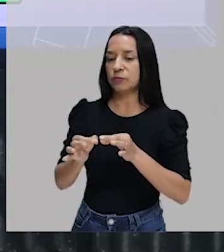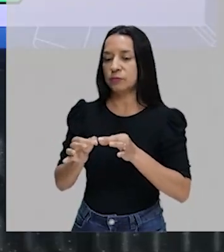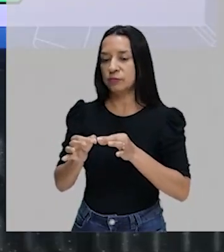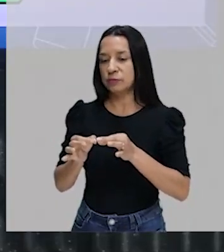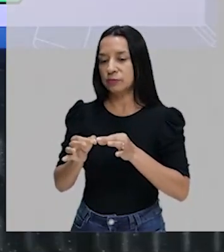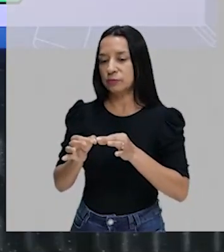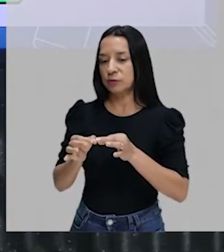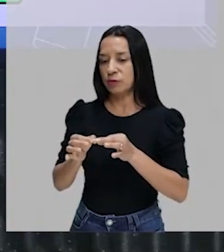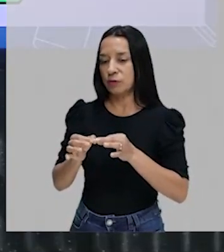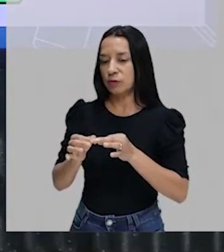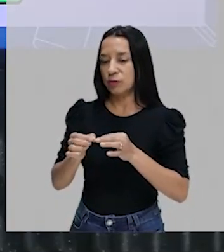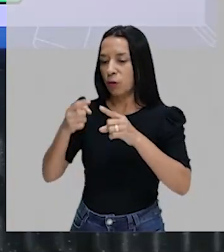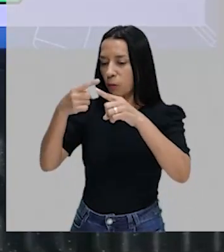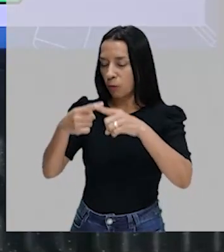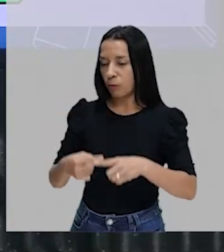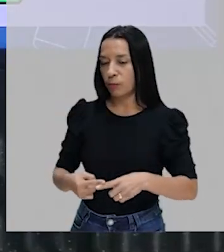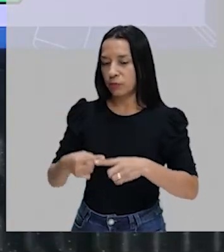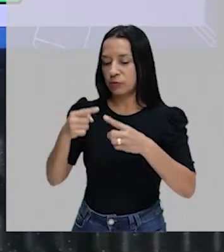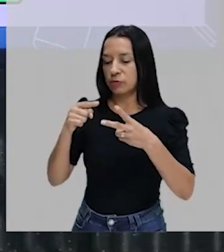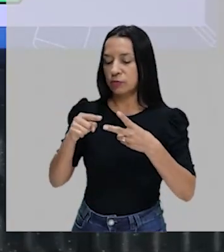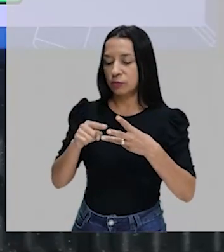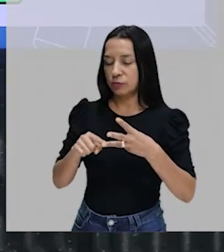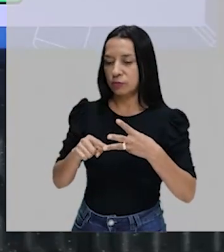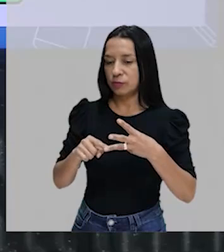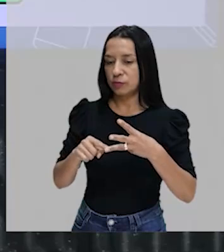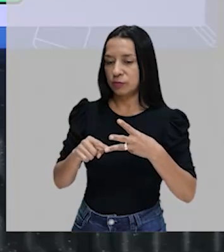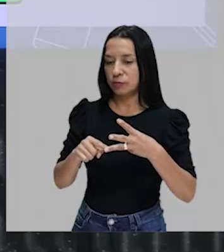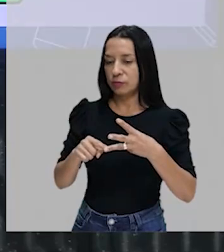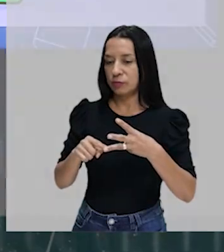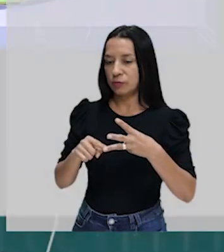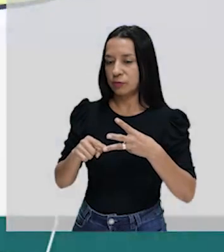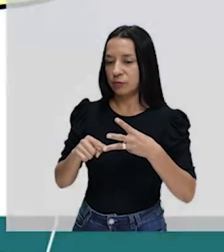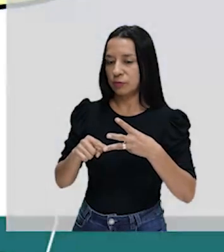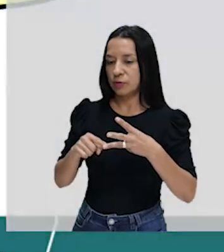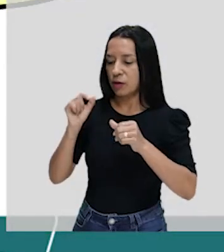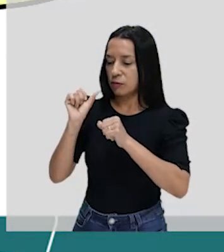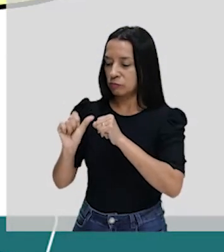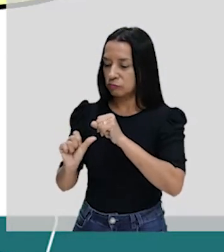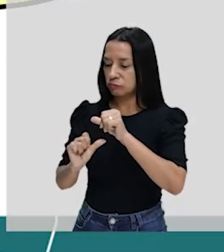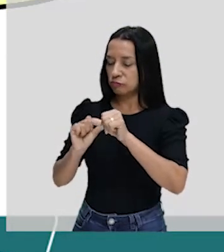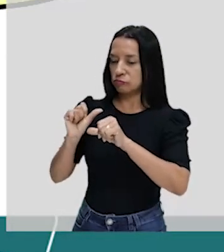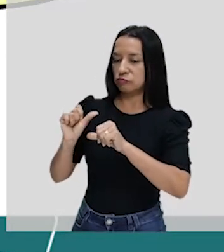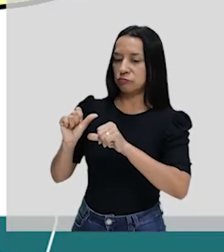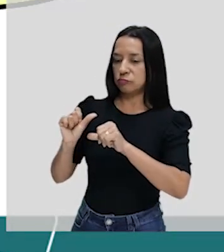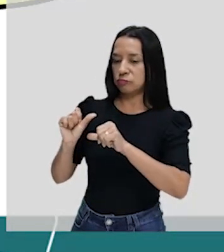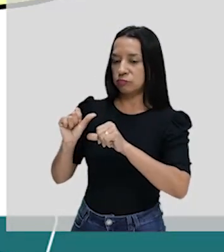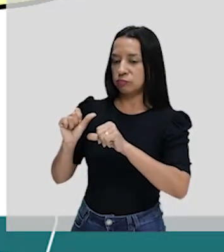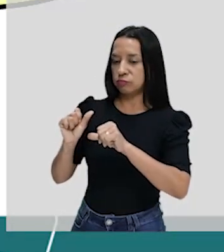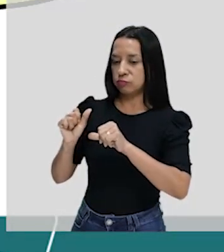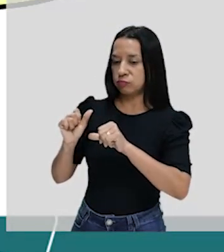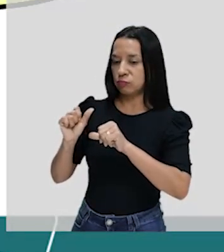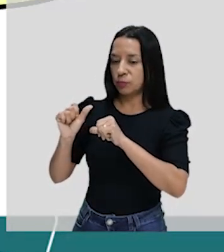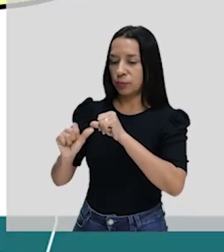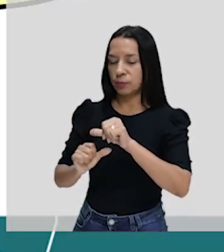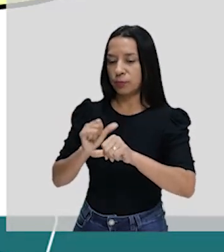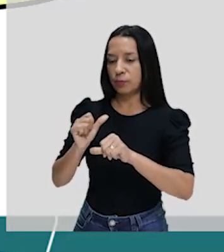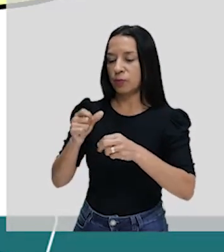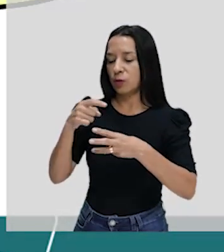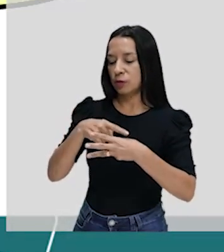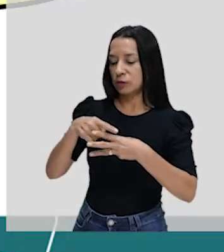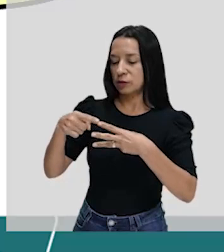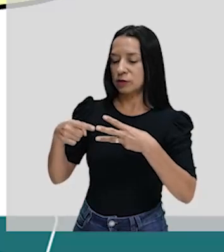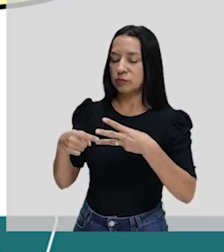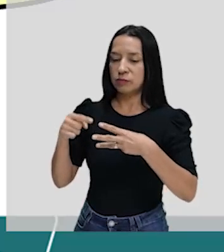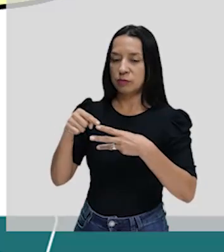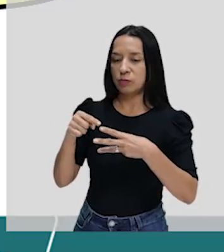preparatório, o período competitivo, o período transitório. Essas são as 3 fases